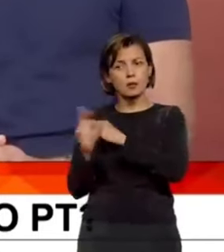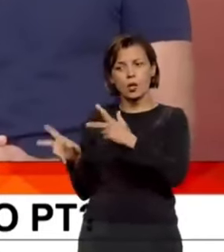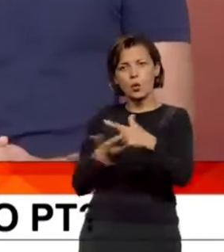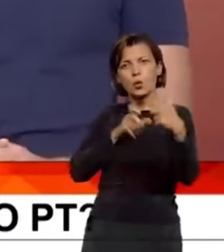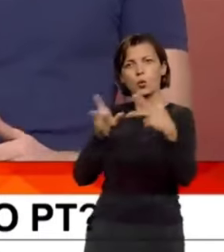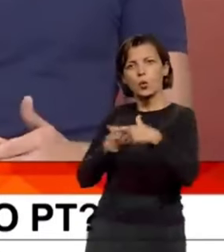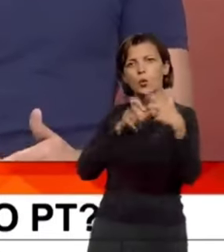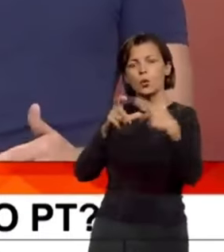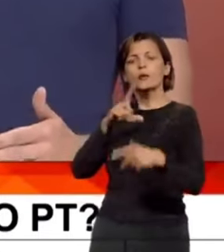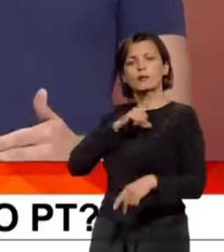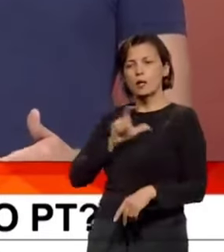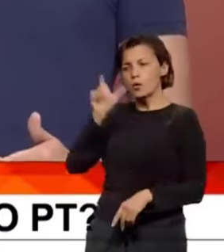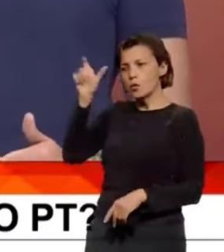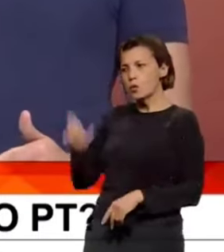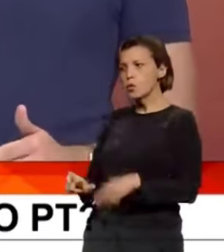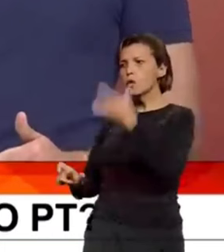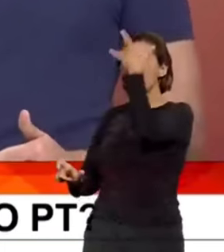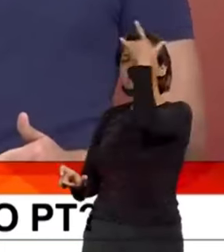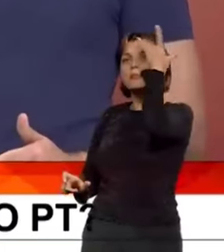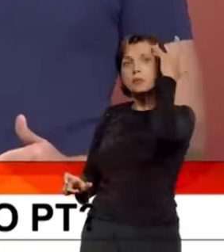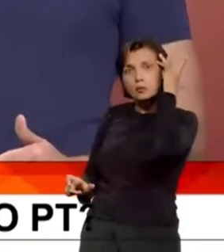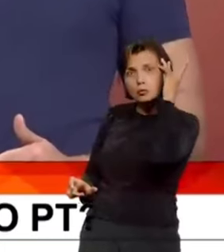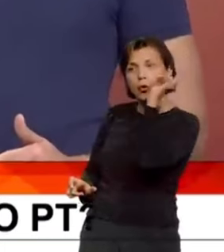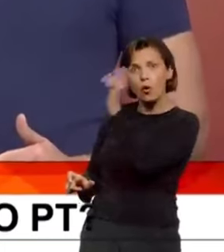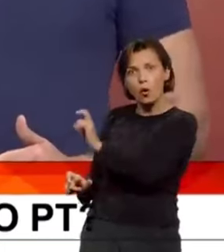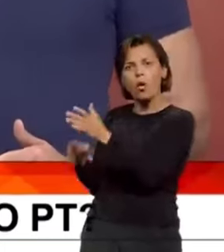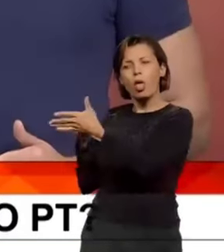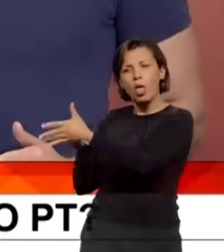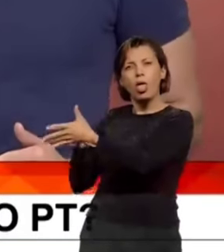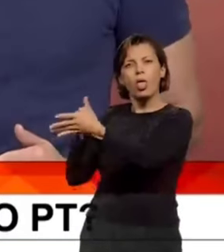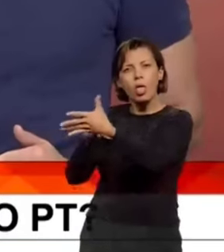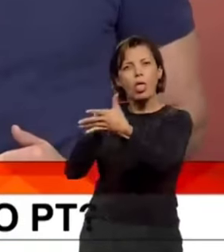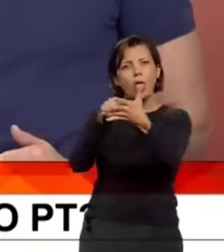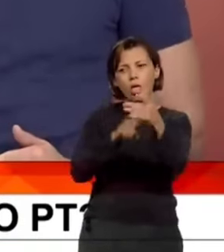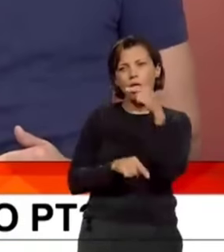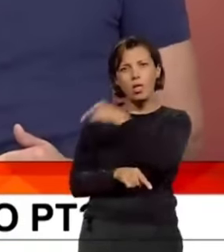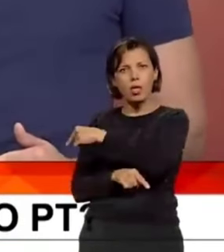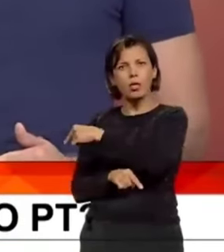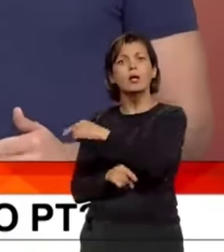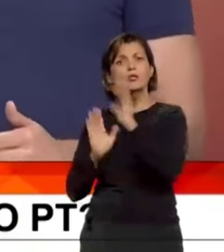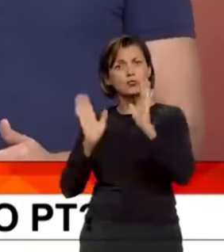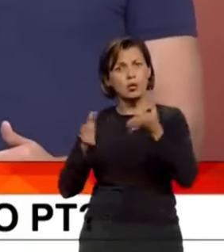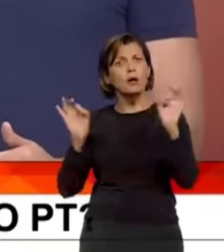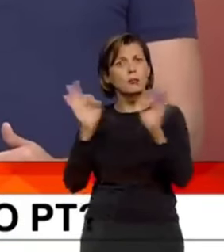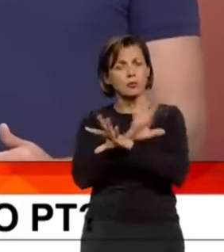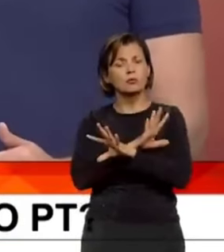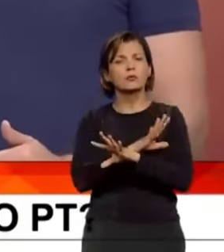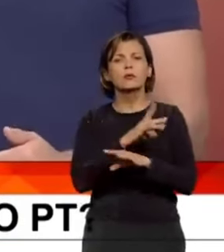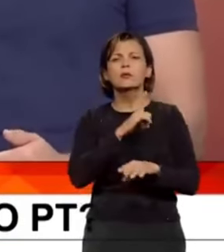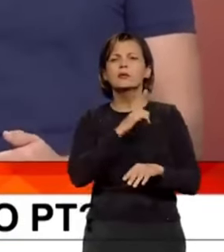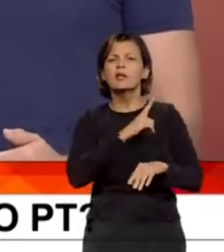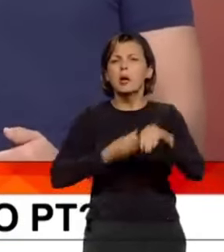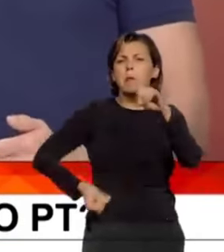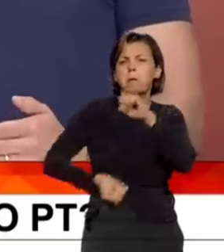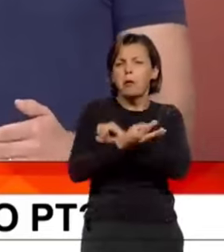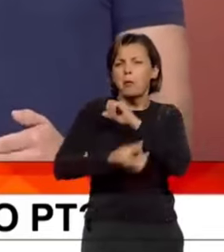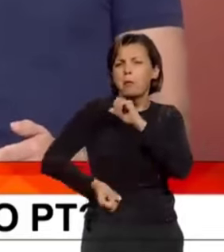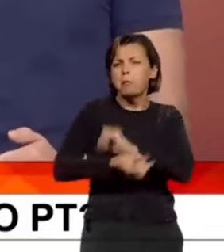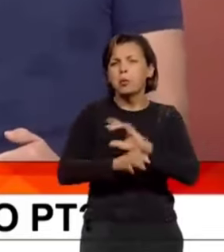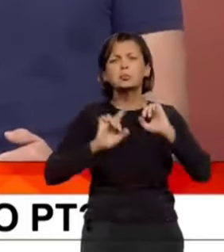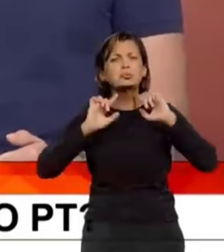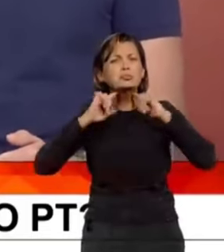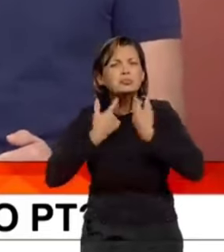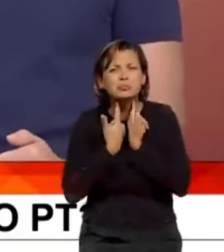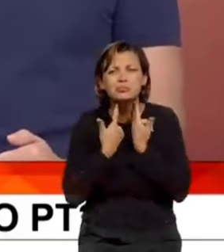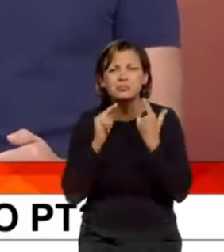partido dele bem delações premiadas que o PT recebeu Dois Bilhões de reais de propina sabe o que aconteceu esse esquema foi